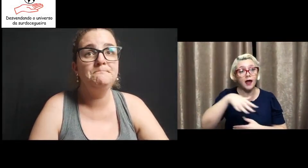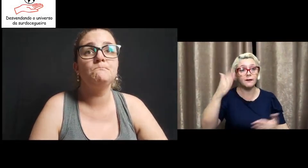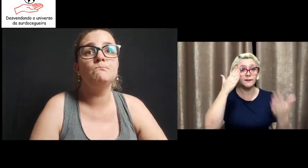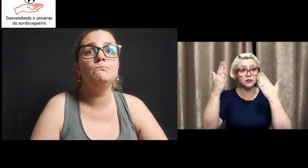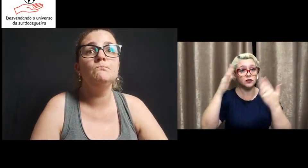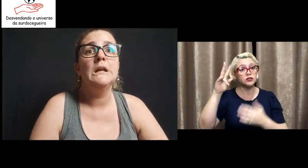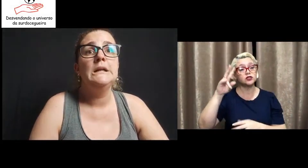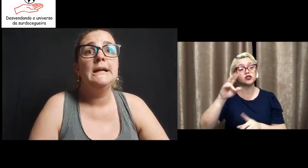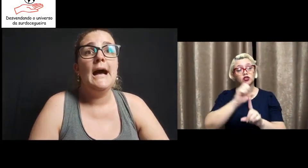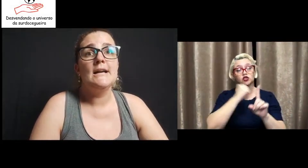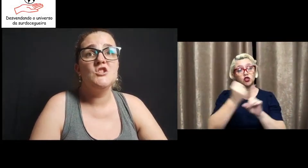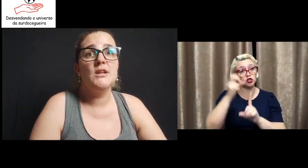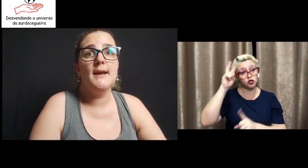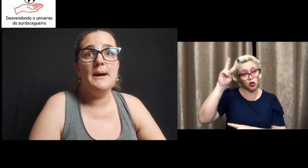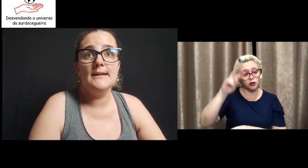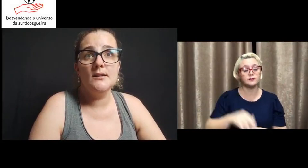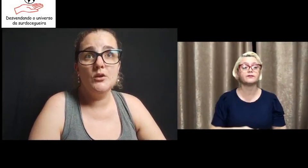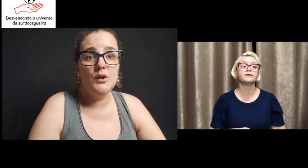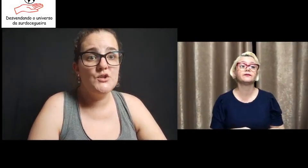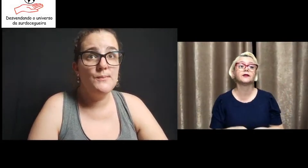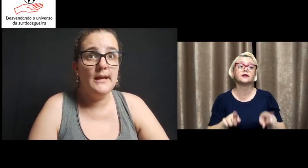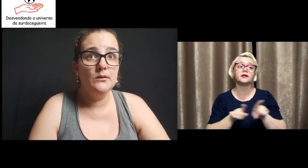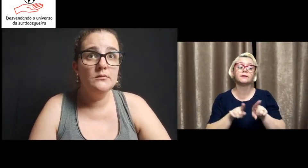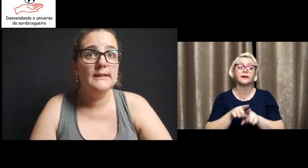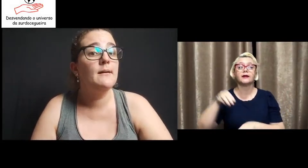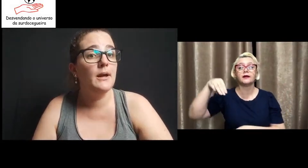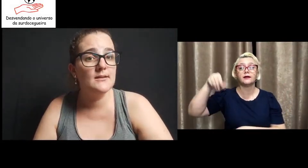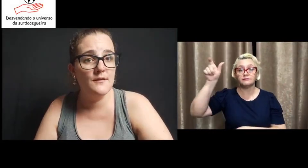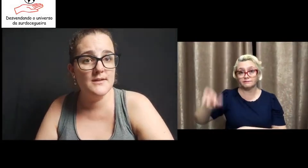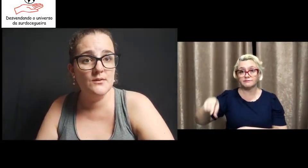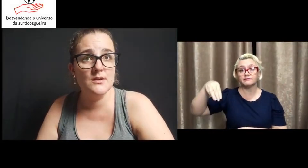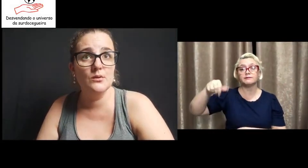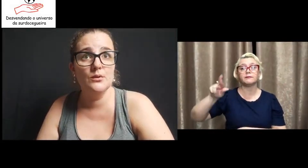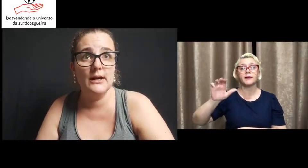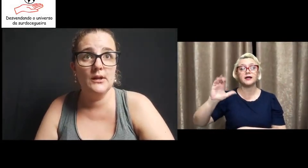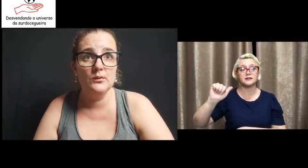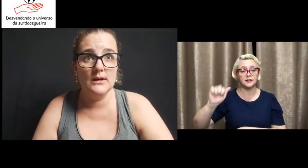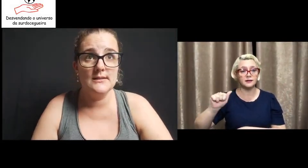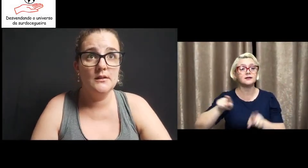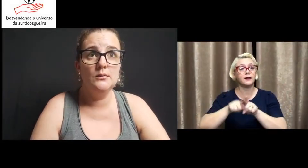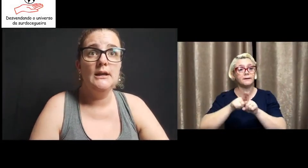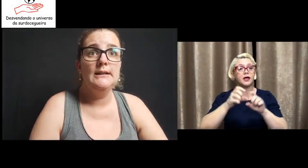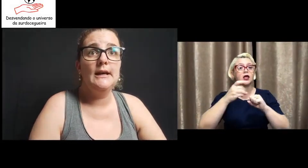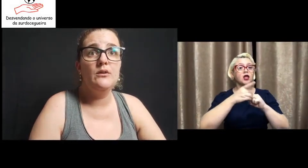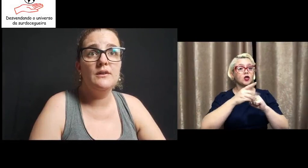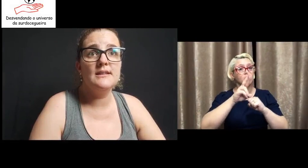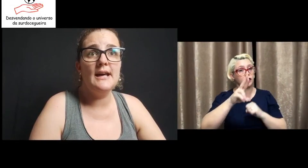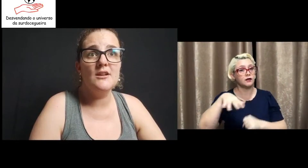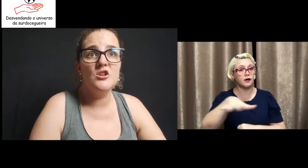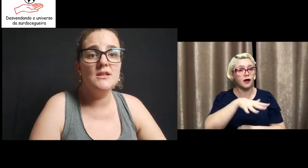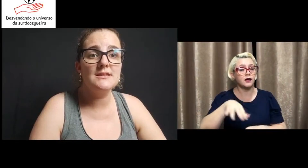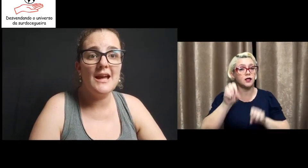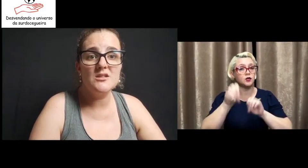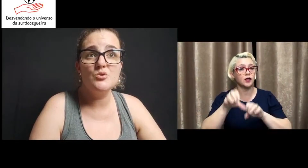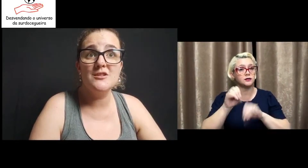sócio-histórica. A gente tem a Márcia Noronha de Melo, que também está fazendo seu doutorado em educação na